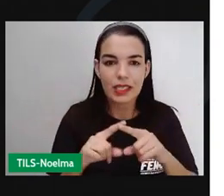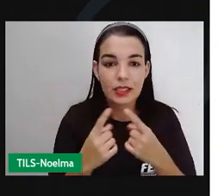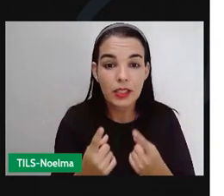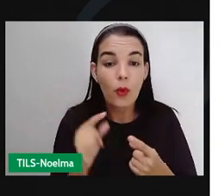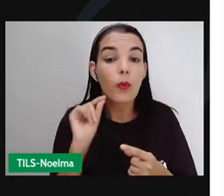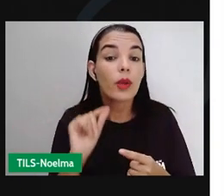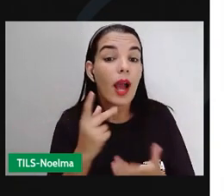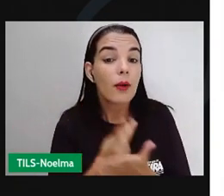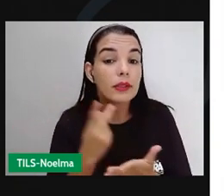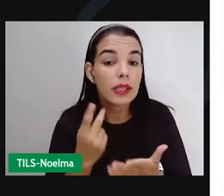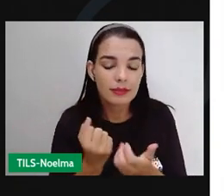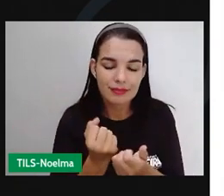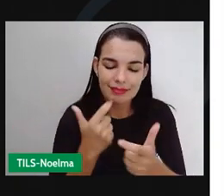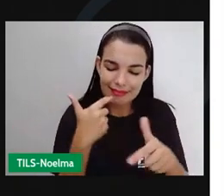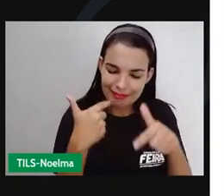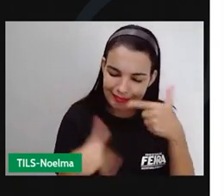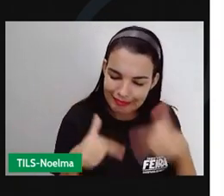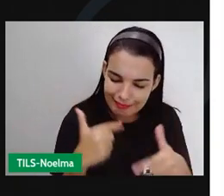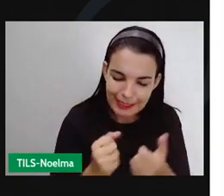escravos brancos.